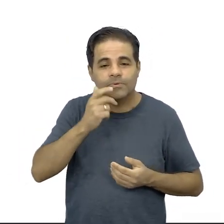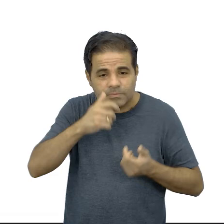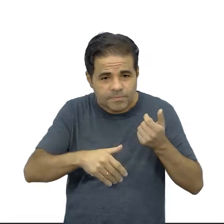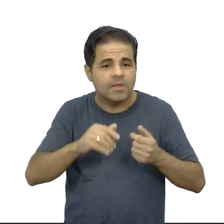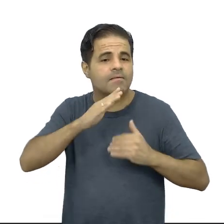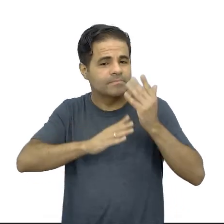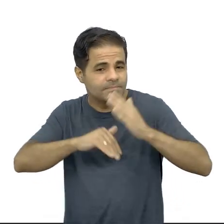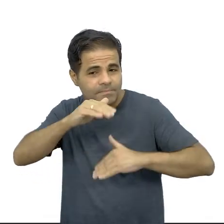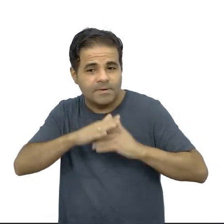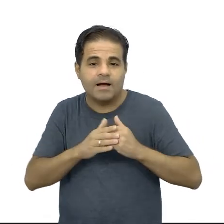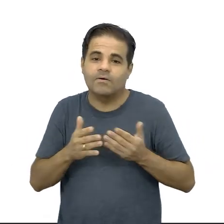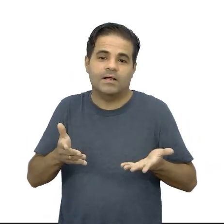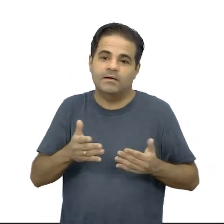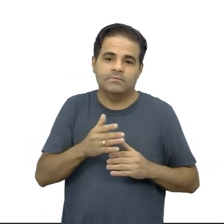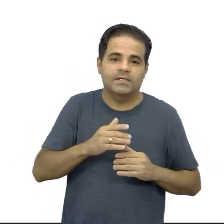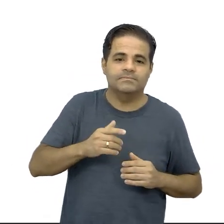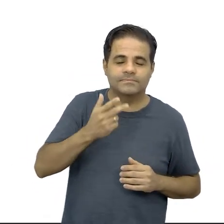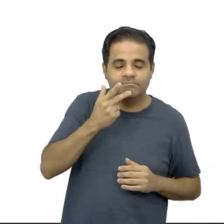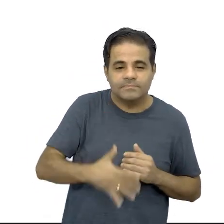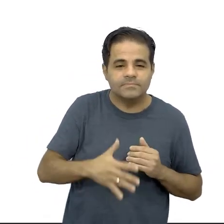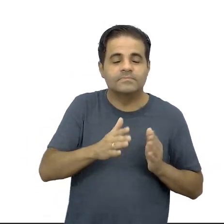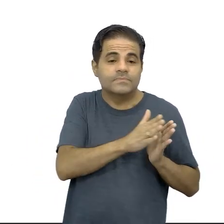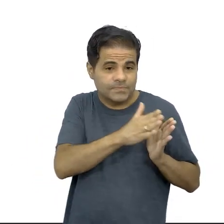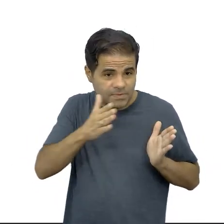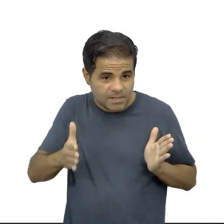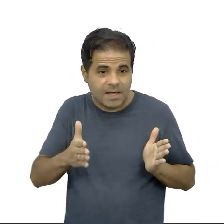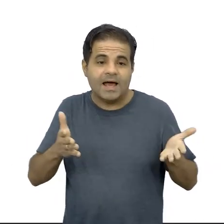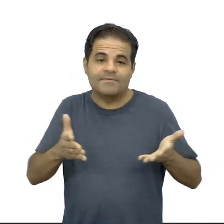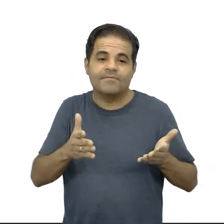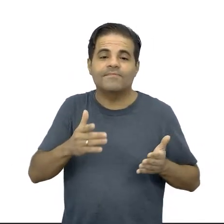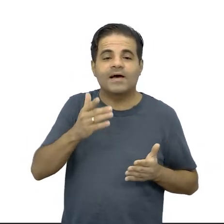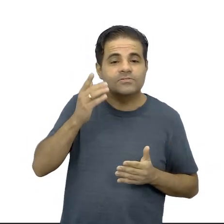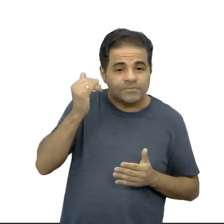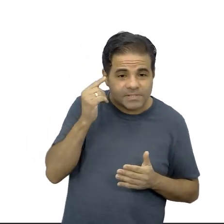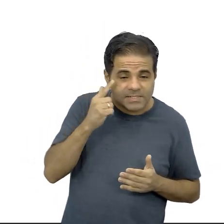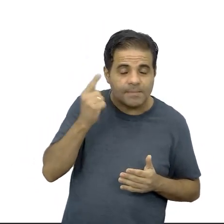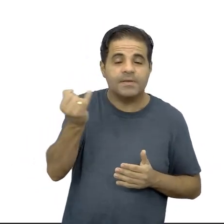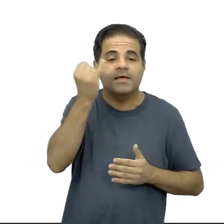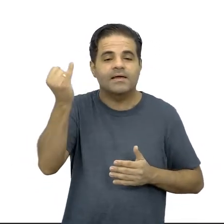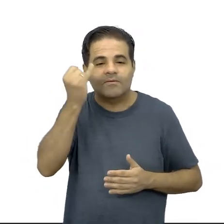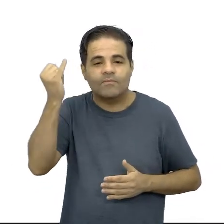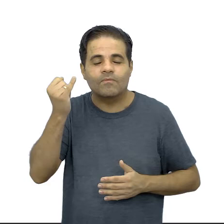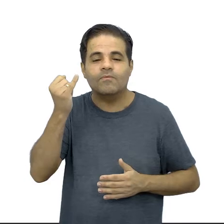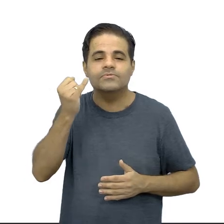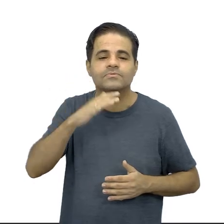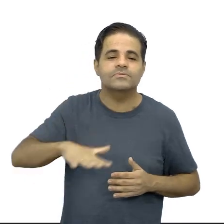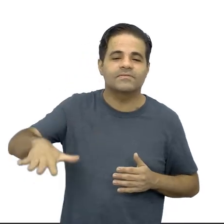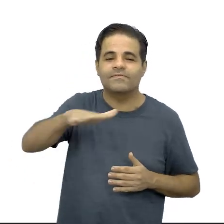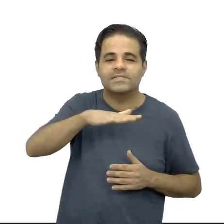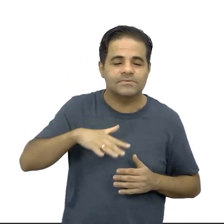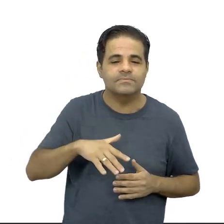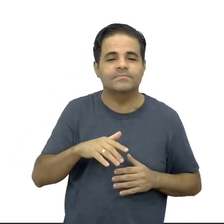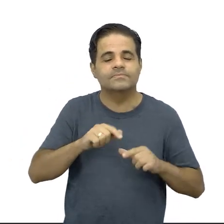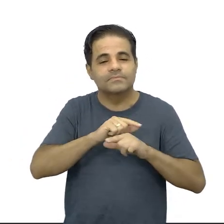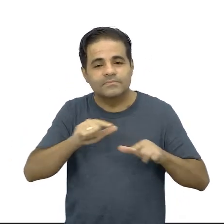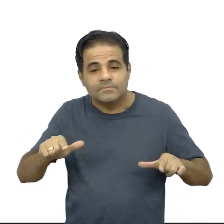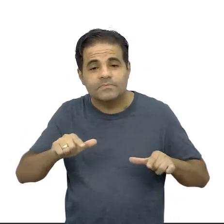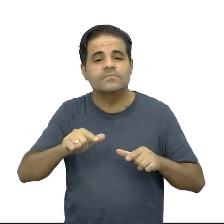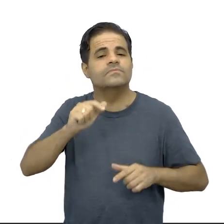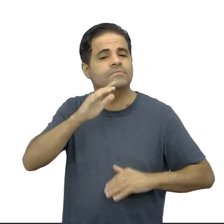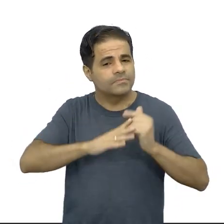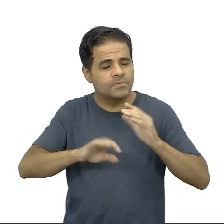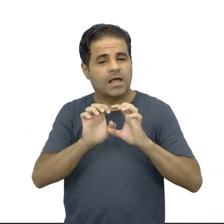essas habilidades, elas se complementam de fato. Então, é muito importante que o estudante ele seja capaz de caracterizar